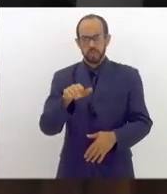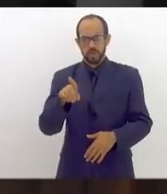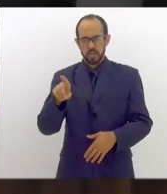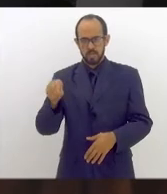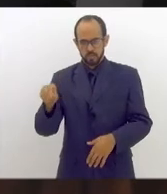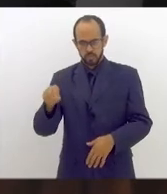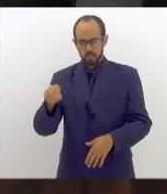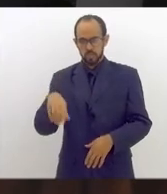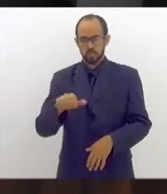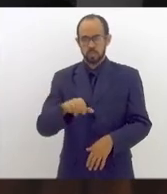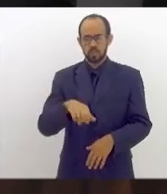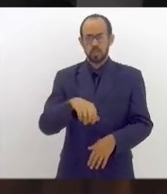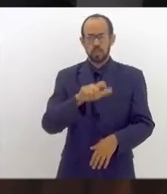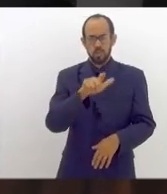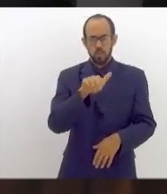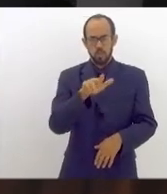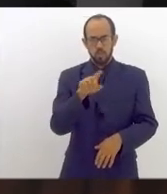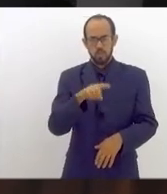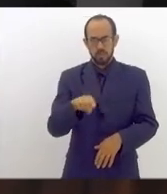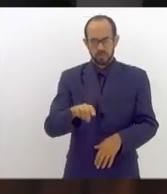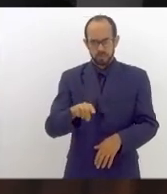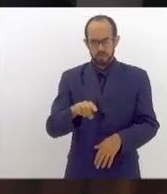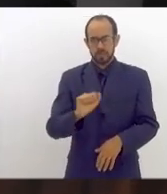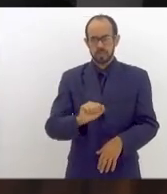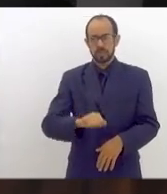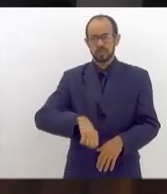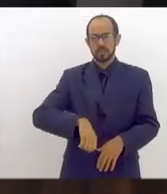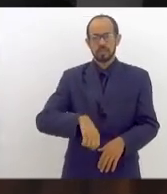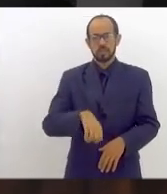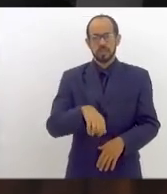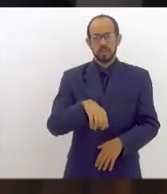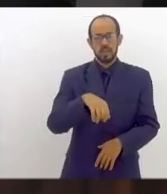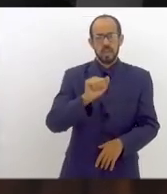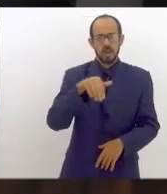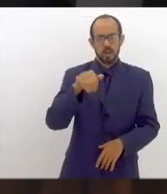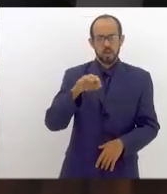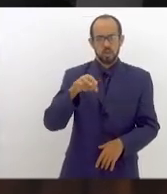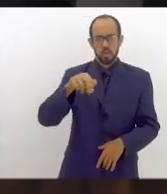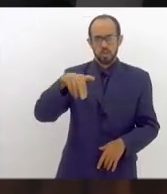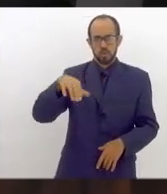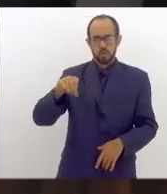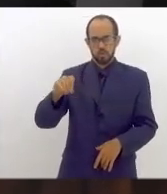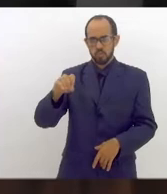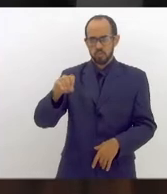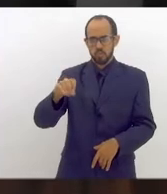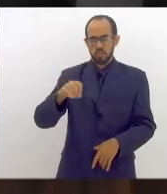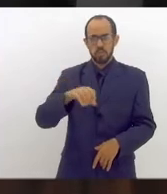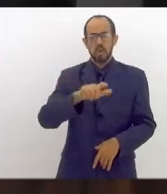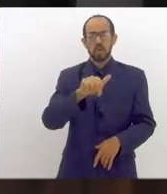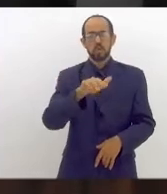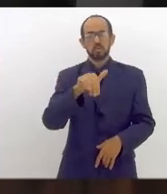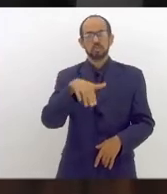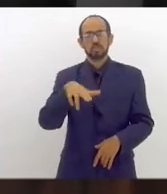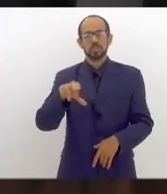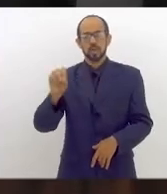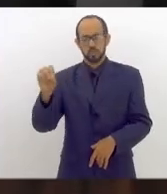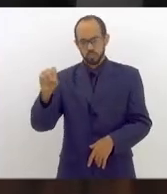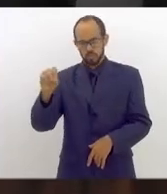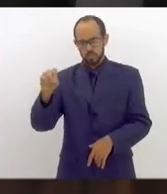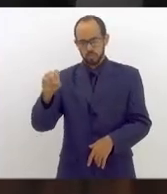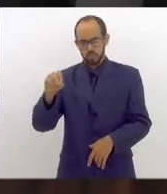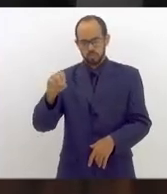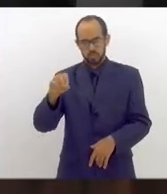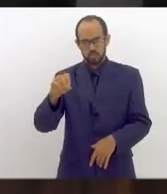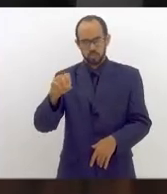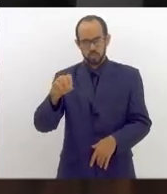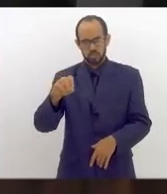de Almeida Luiz Esteves Magalhães Antônio Barros Bastos e Luciano Silva Bastos sejam